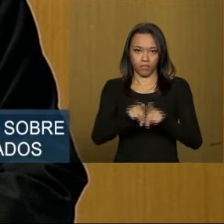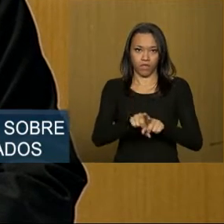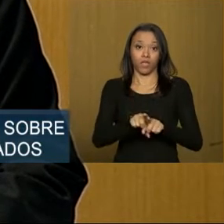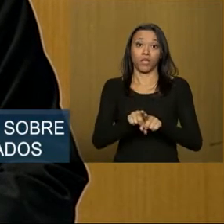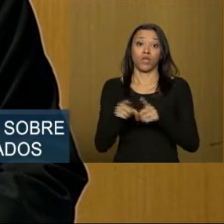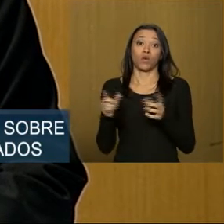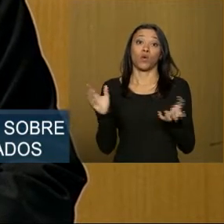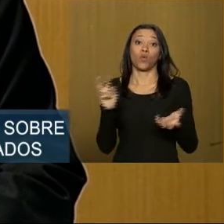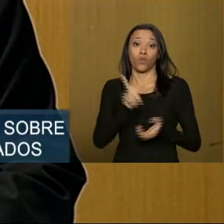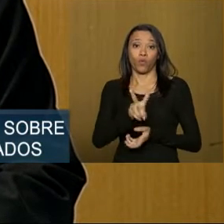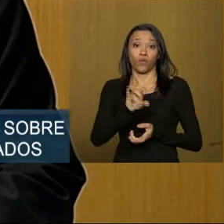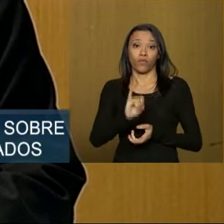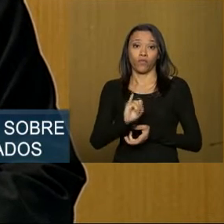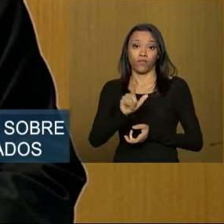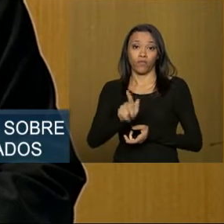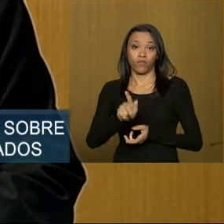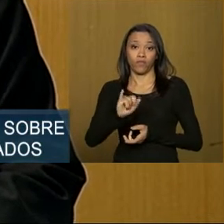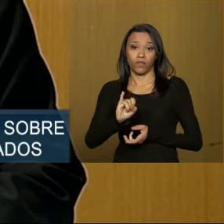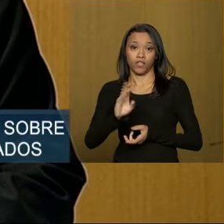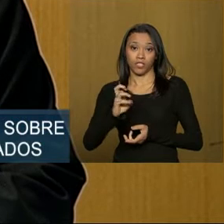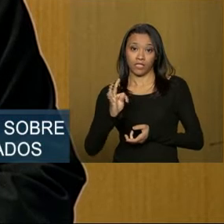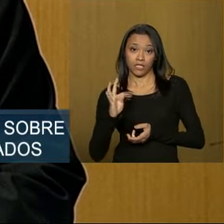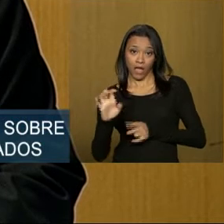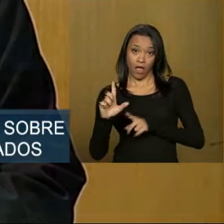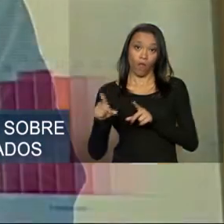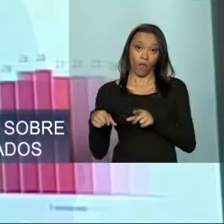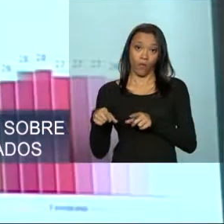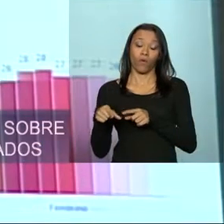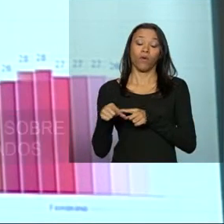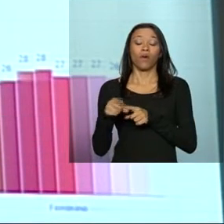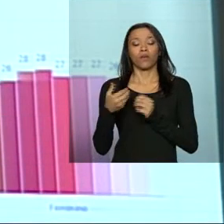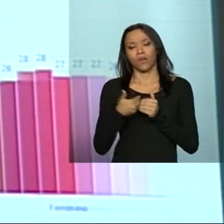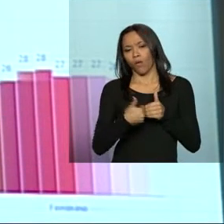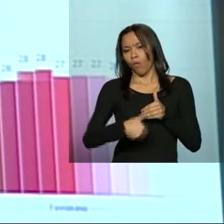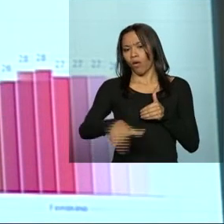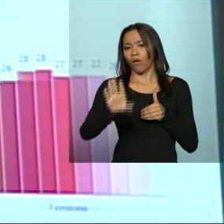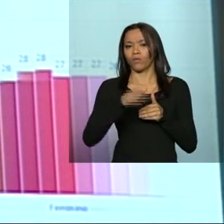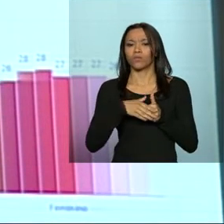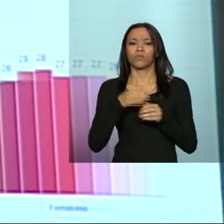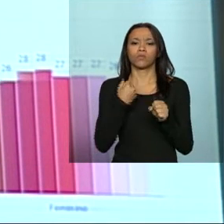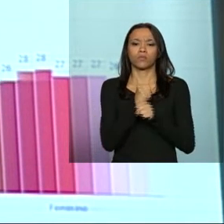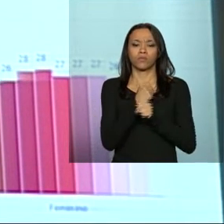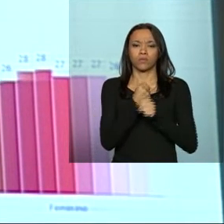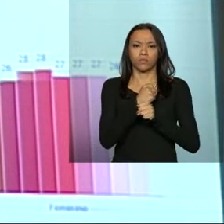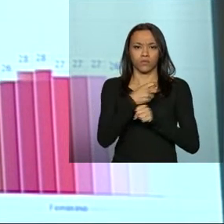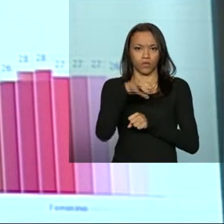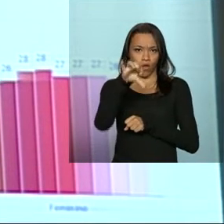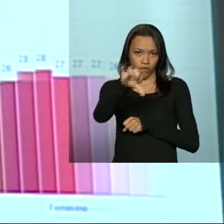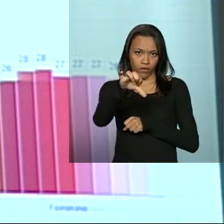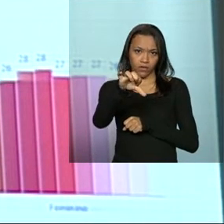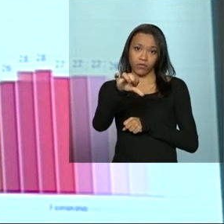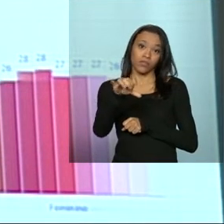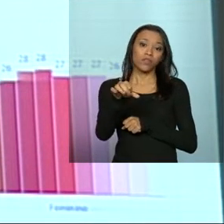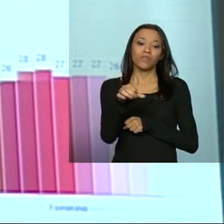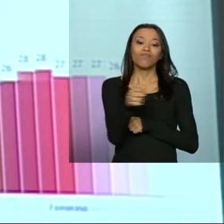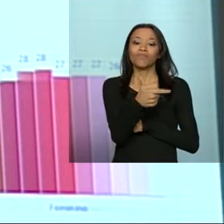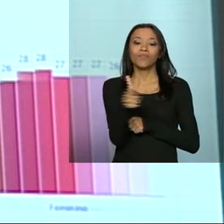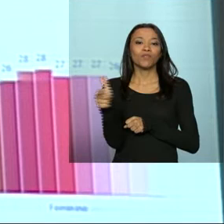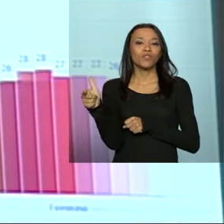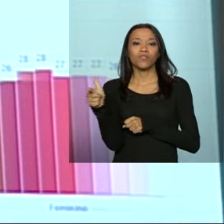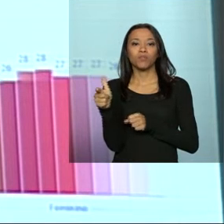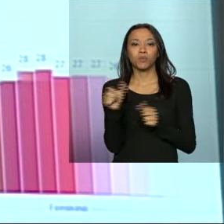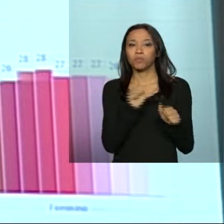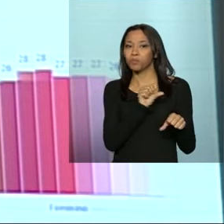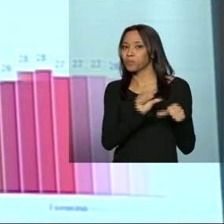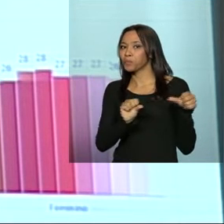dados de tendência e verificamos, então, que ao longo dos 9 anos nós não tivemos uma alteração na